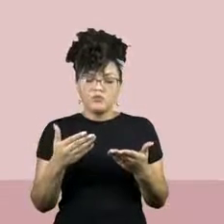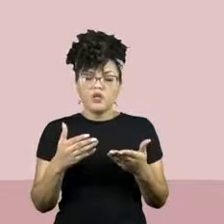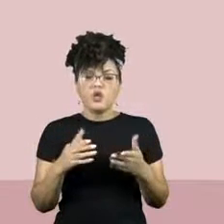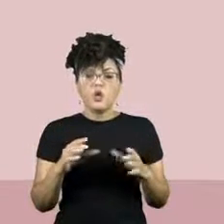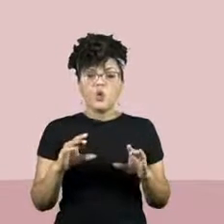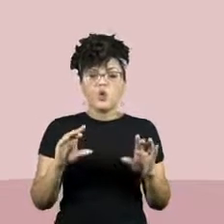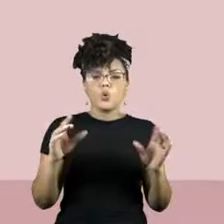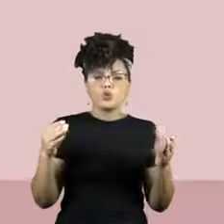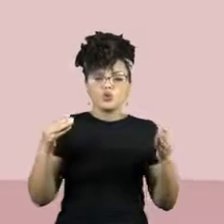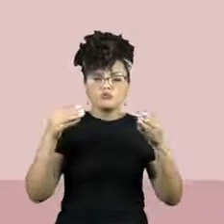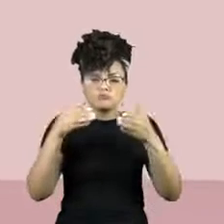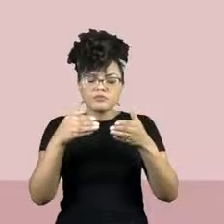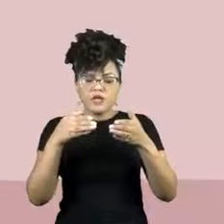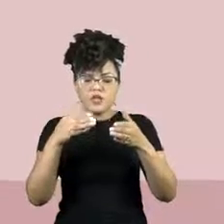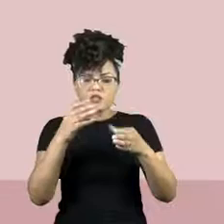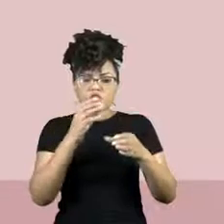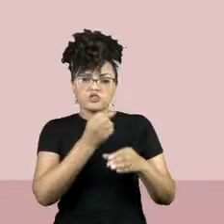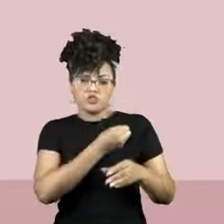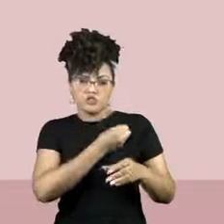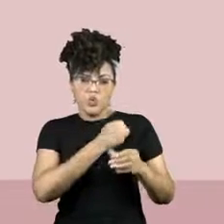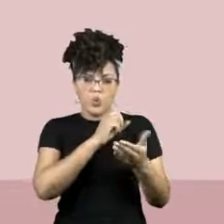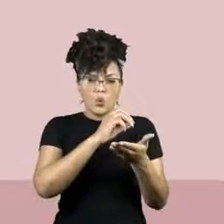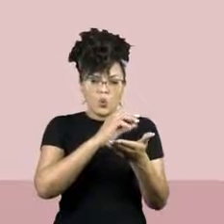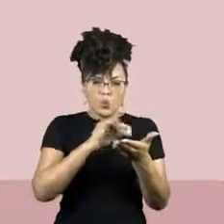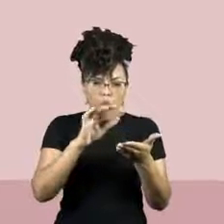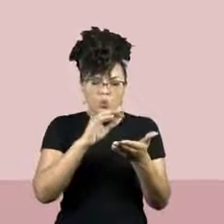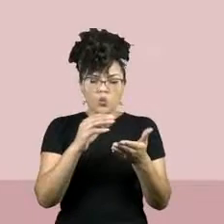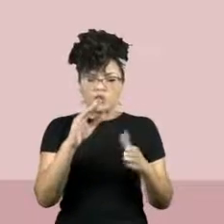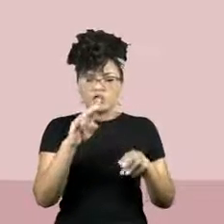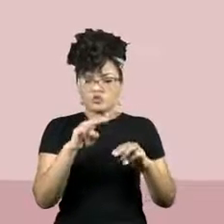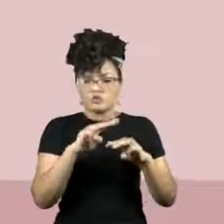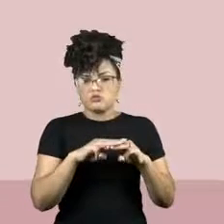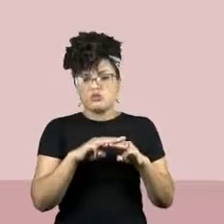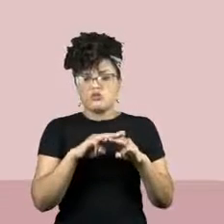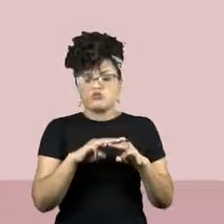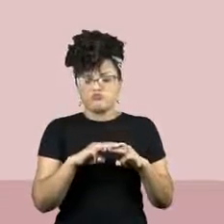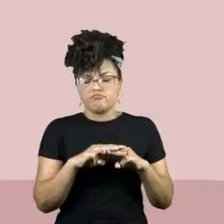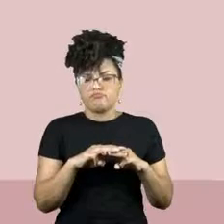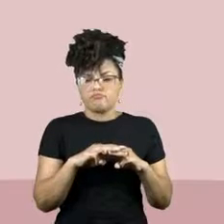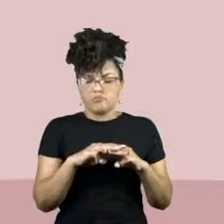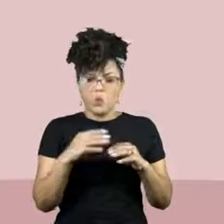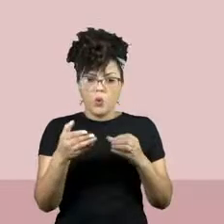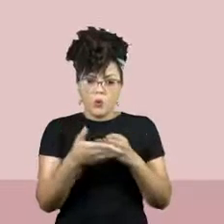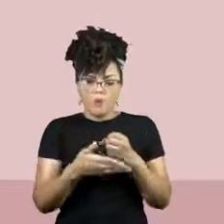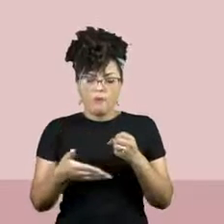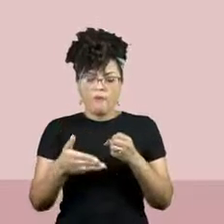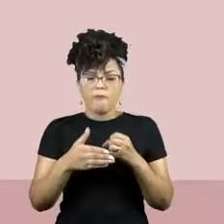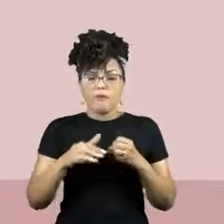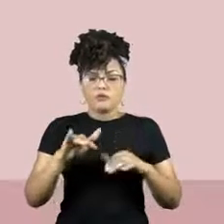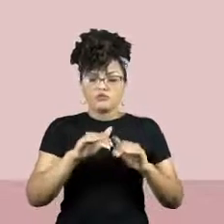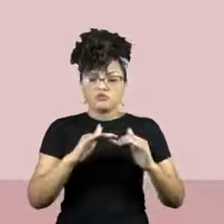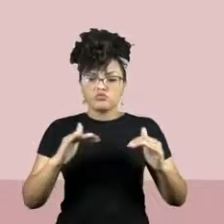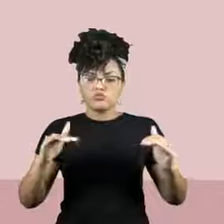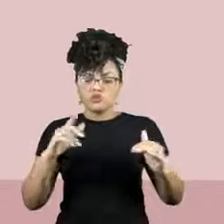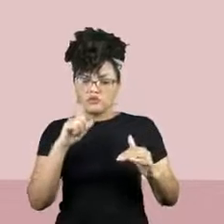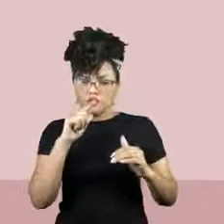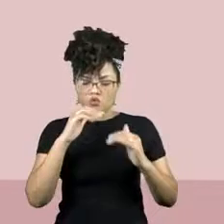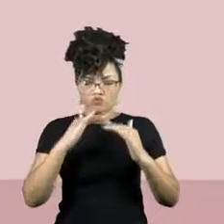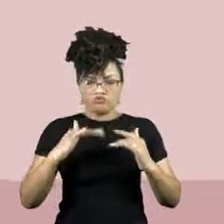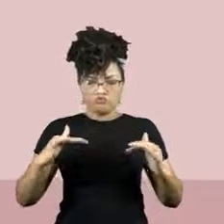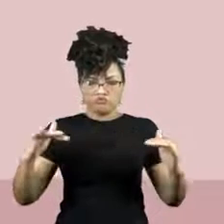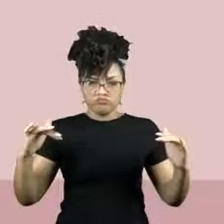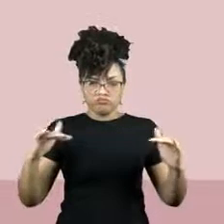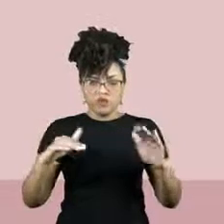né? O programa tudo é muito simples e muito visual, né? Uma definição do tipo do nível freático, tá? Embora eu não trouxe aqui